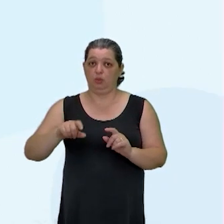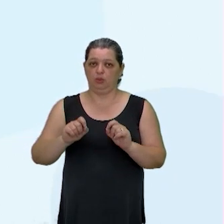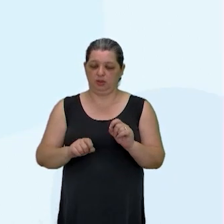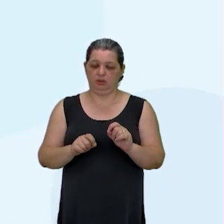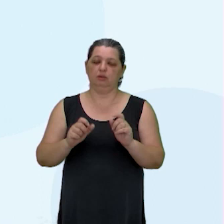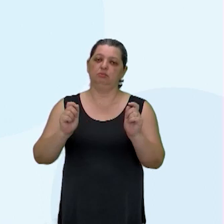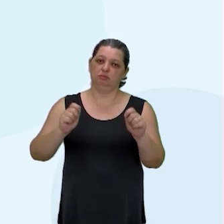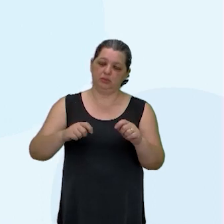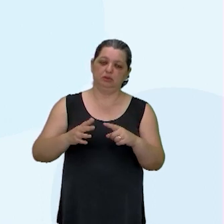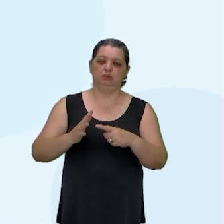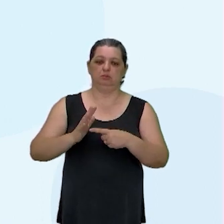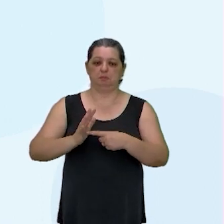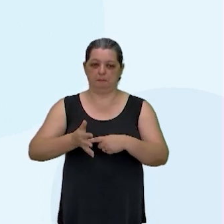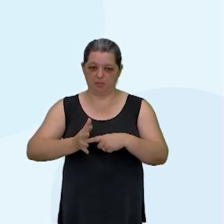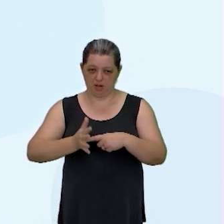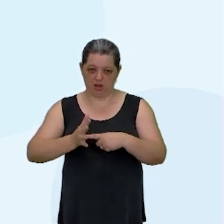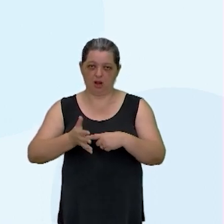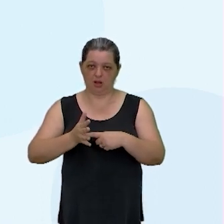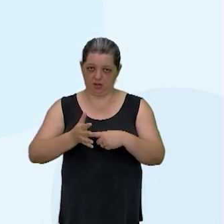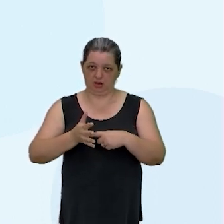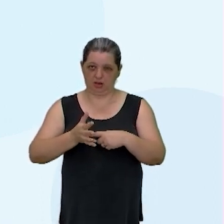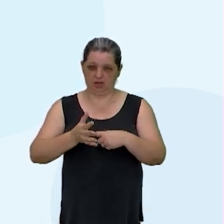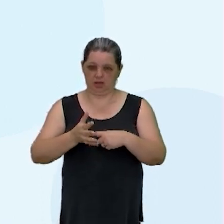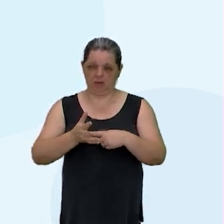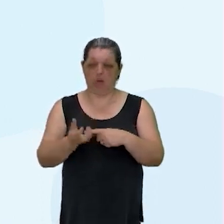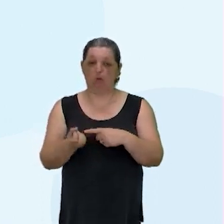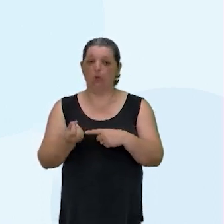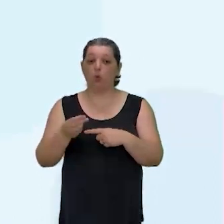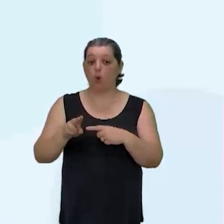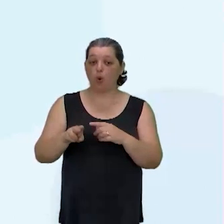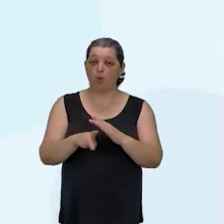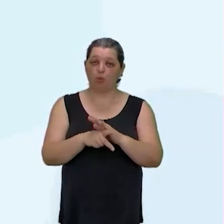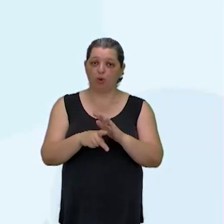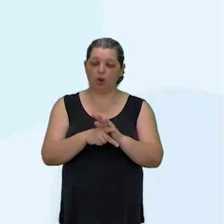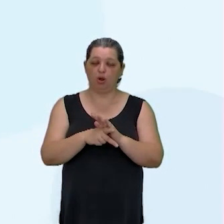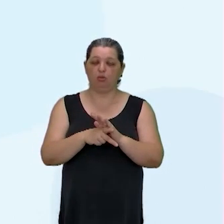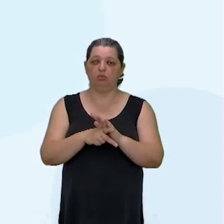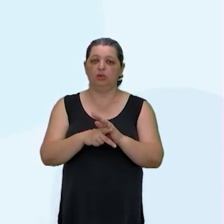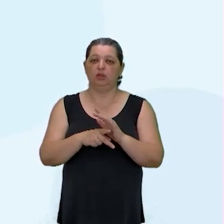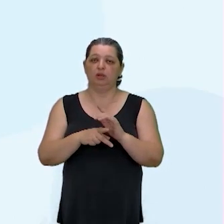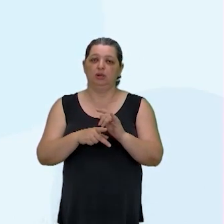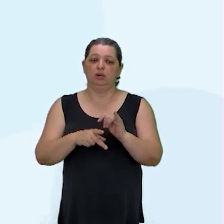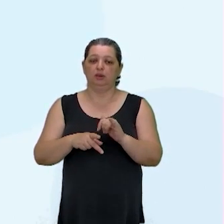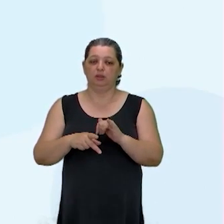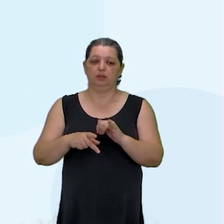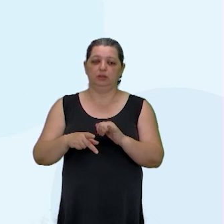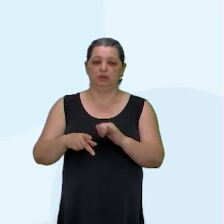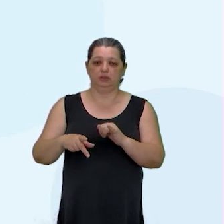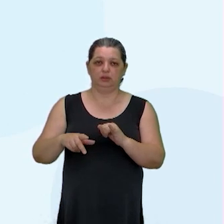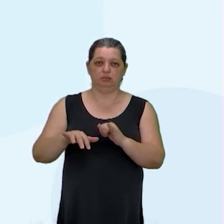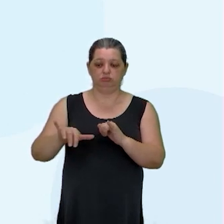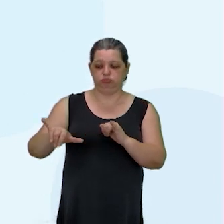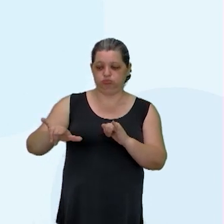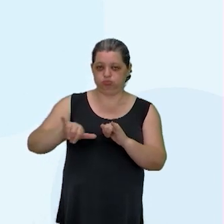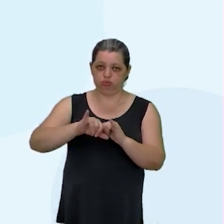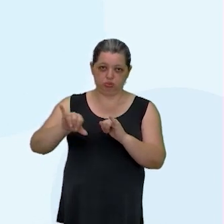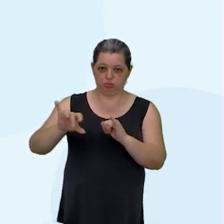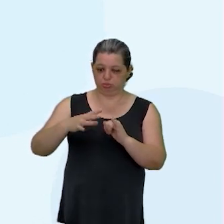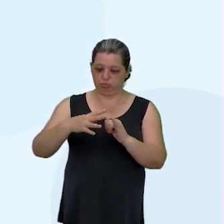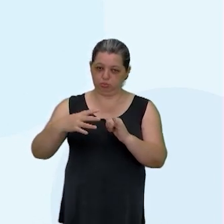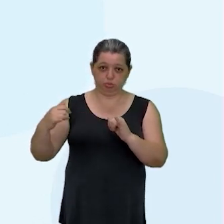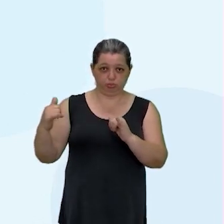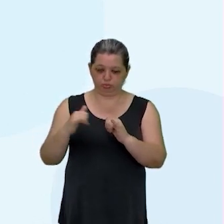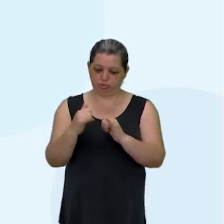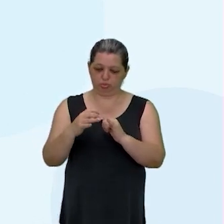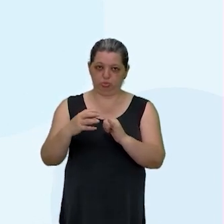era pode ser mecânica ou eletromagnética que eu tenho duas naturezas aí